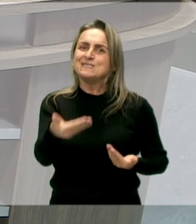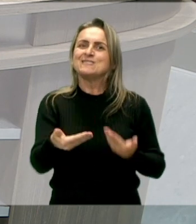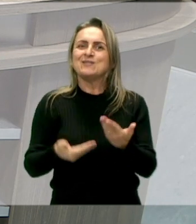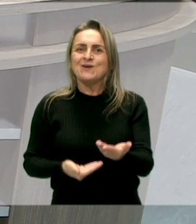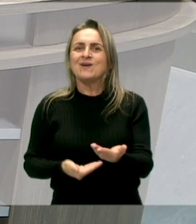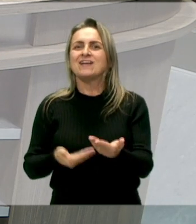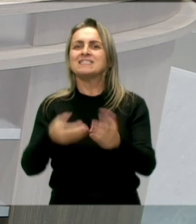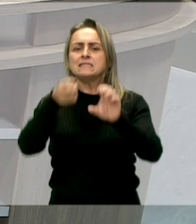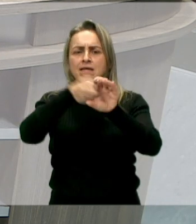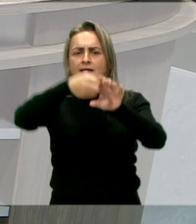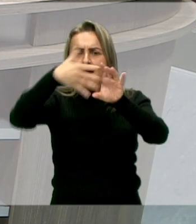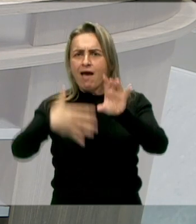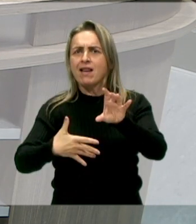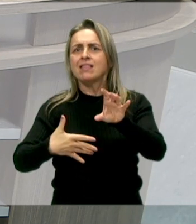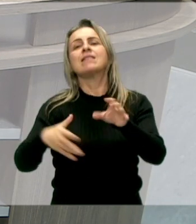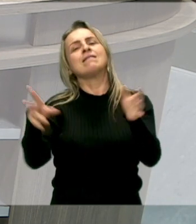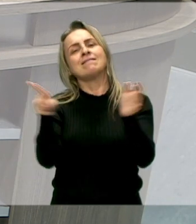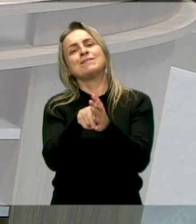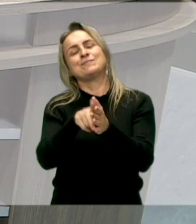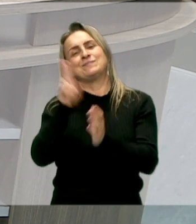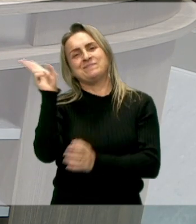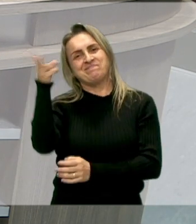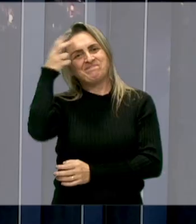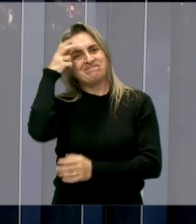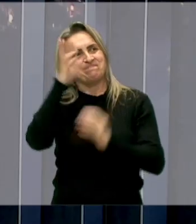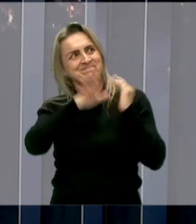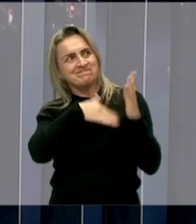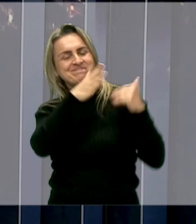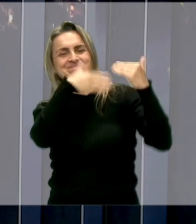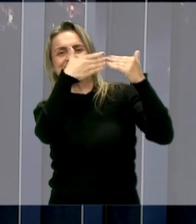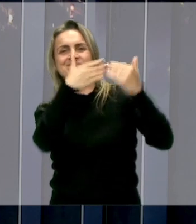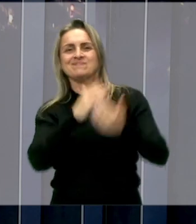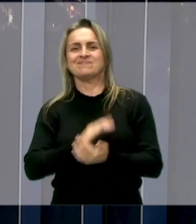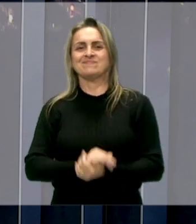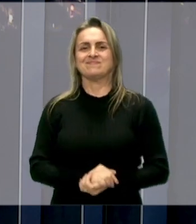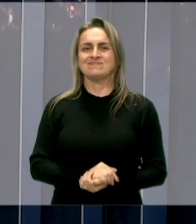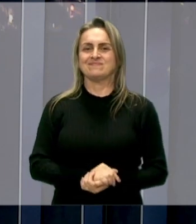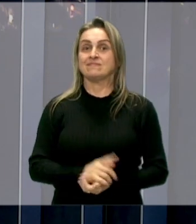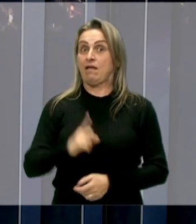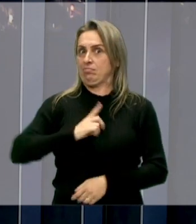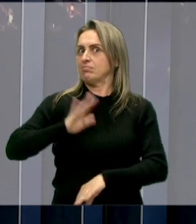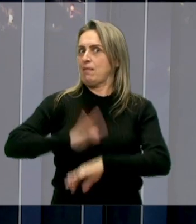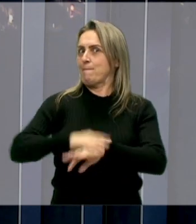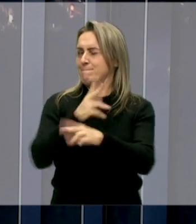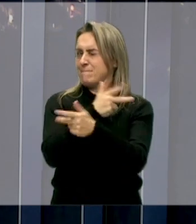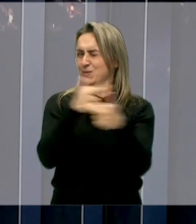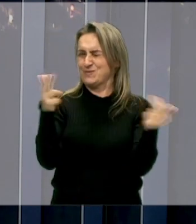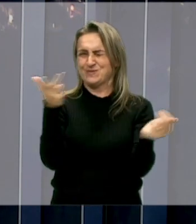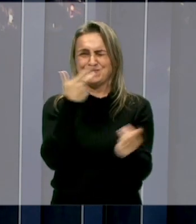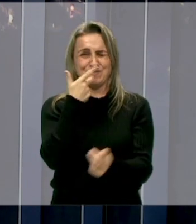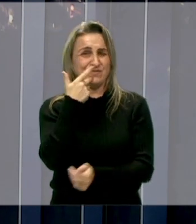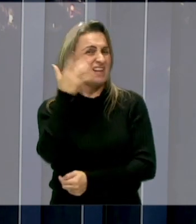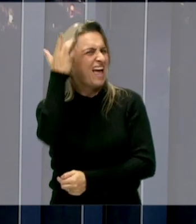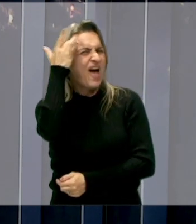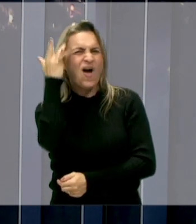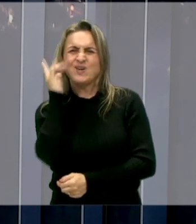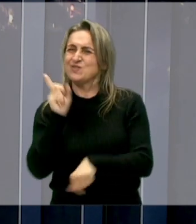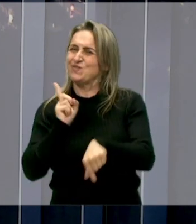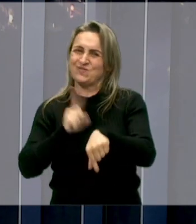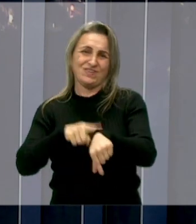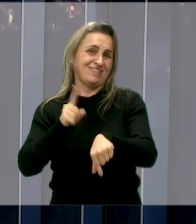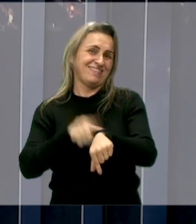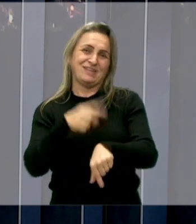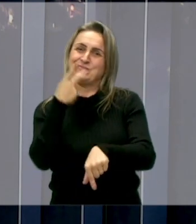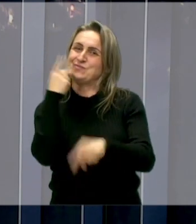da cultura, né? São, com certeza são. A gente tem mais coisa para falar. Nossa, eu acho que nem vai dar tempo de falar sobre tudo,